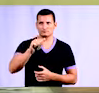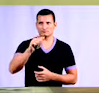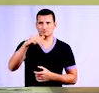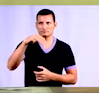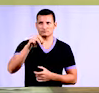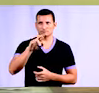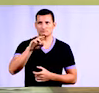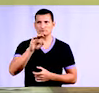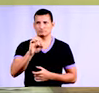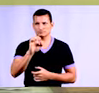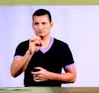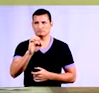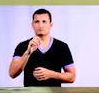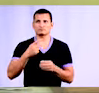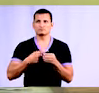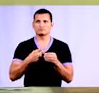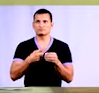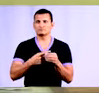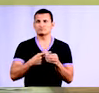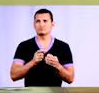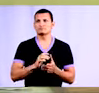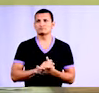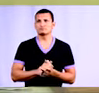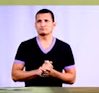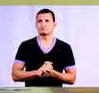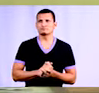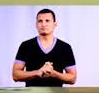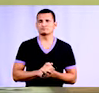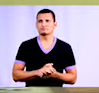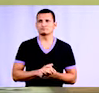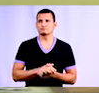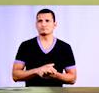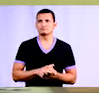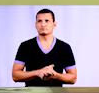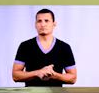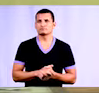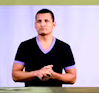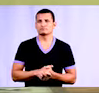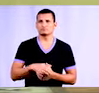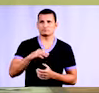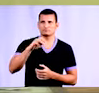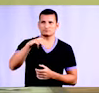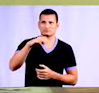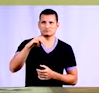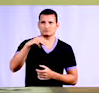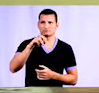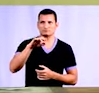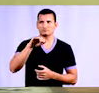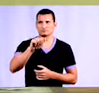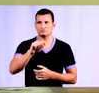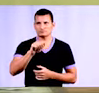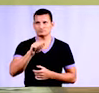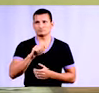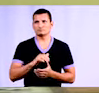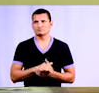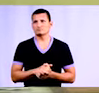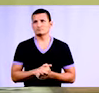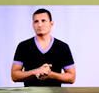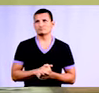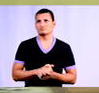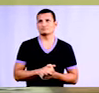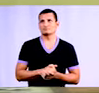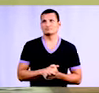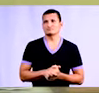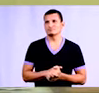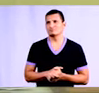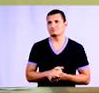Amino, podemos dizer que a memória é a reserva do sistema operacional, ou seja, os últimos suspiros do sistema operacional.